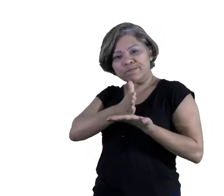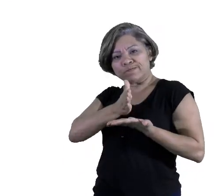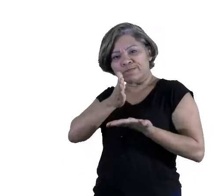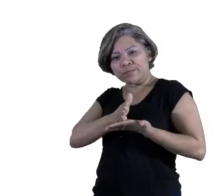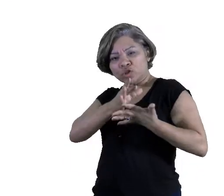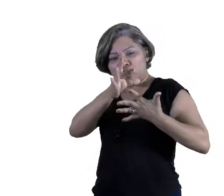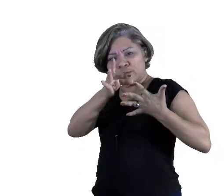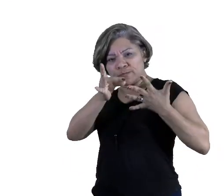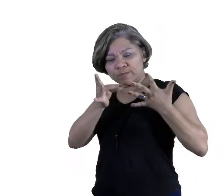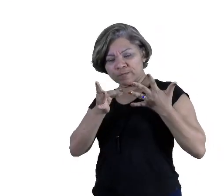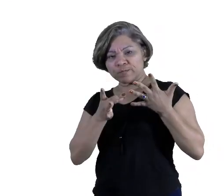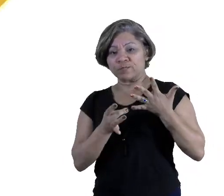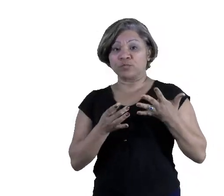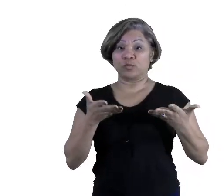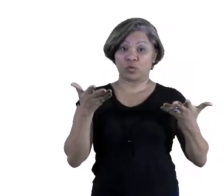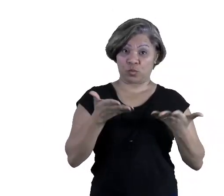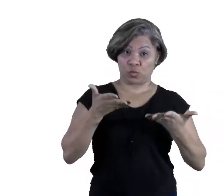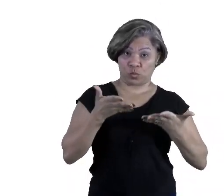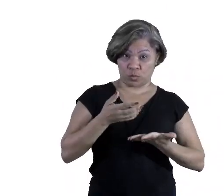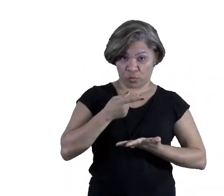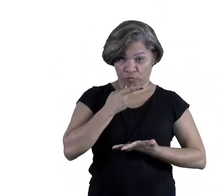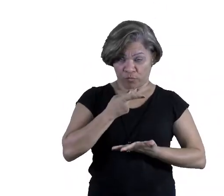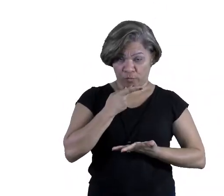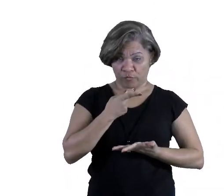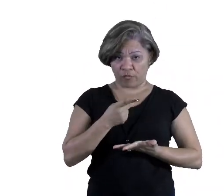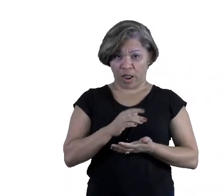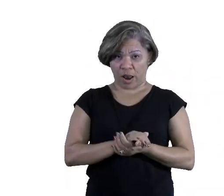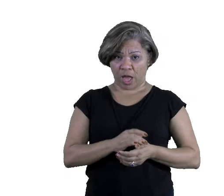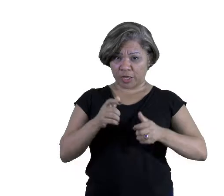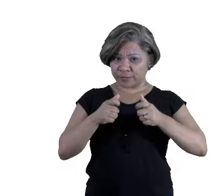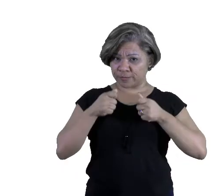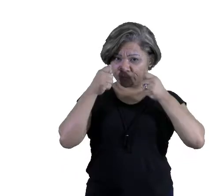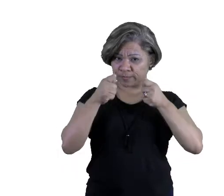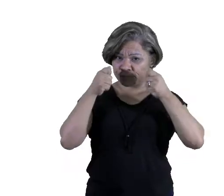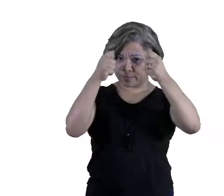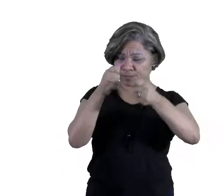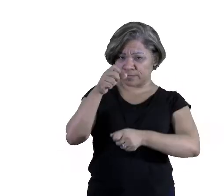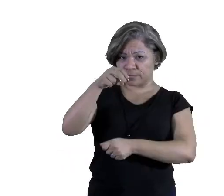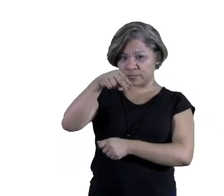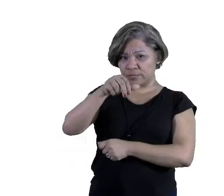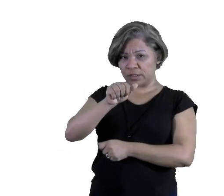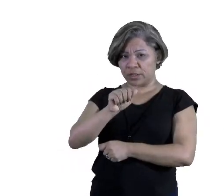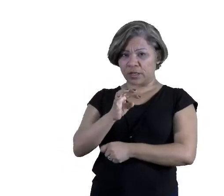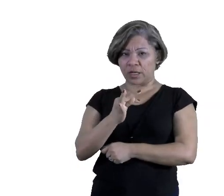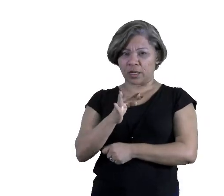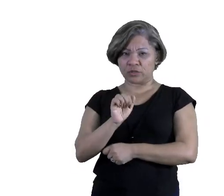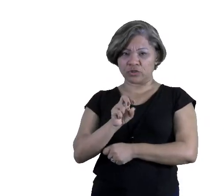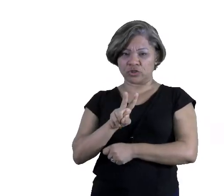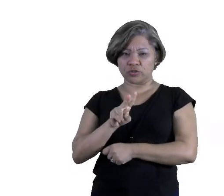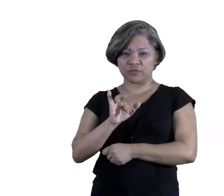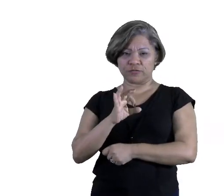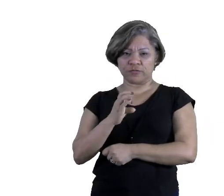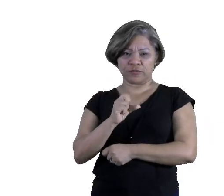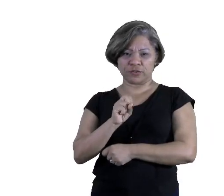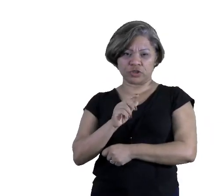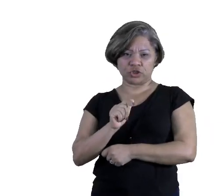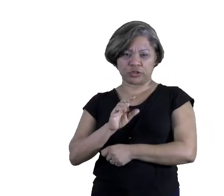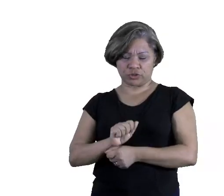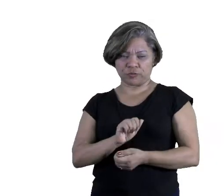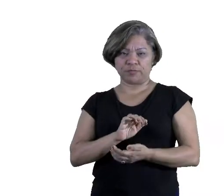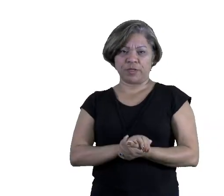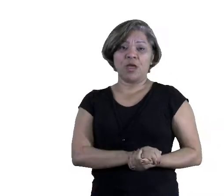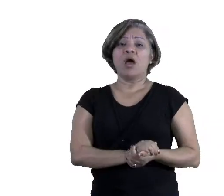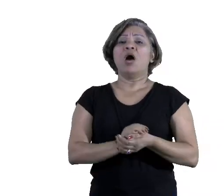aspectos e hoje nós iremos falar sobre as revoltas nativistas. Bom, as revoltas nativistas foram um